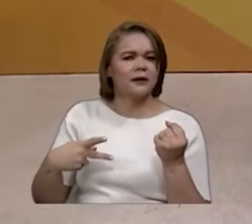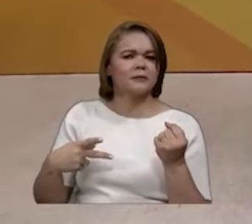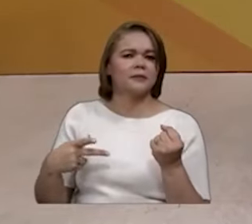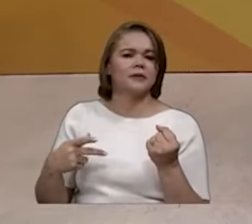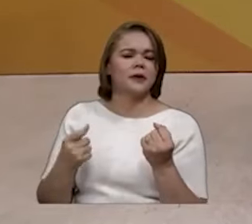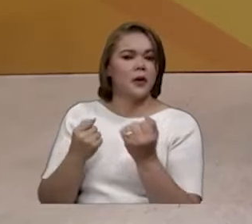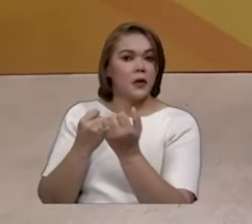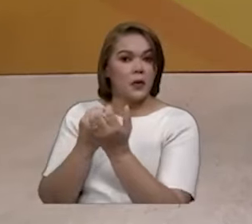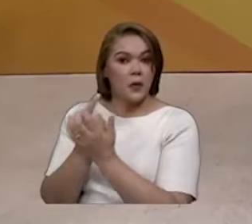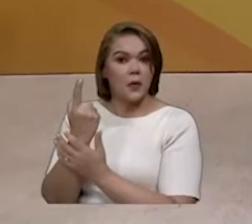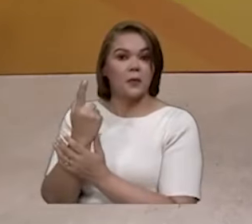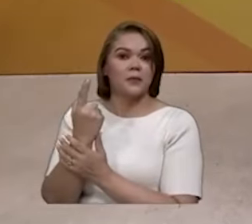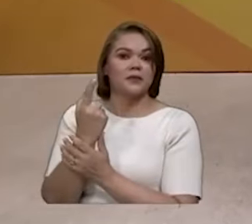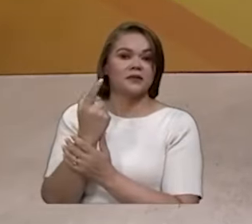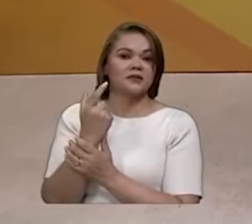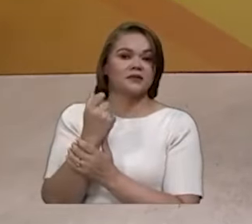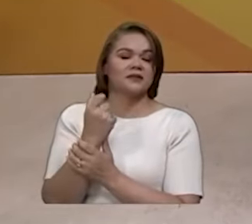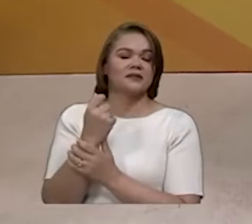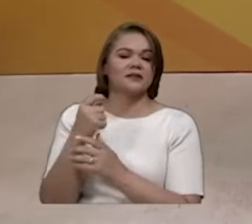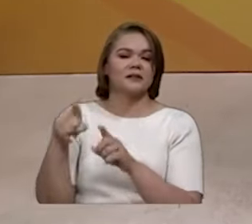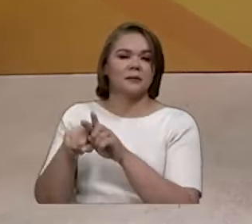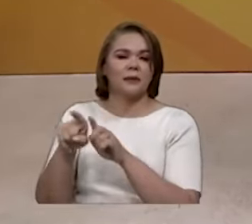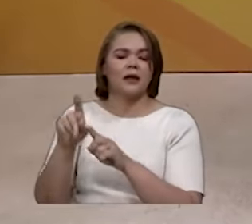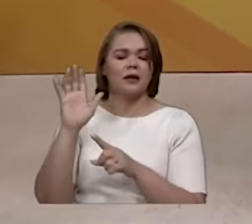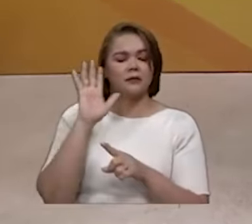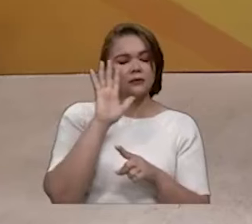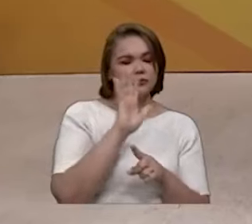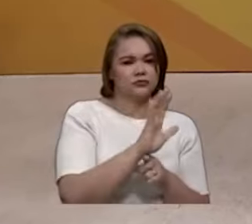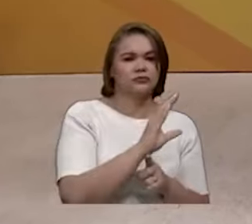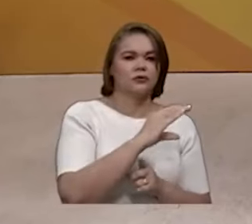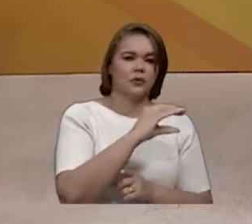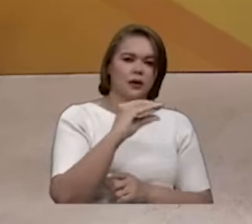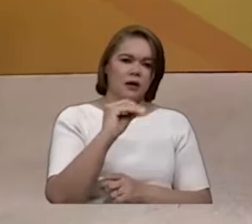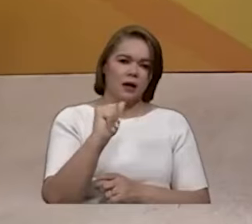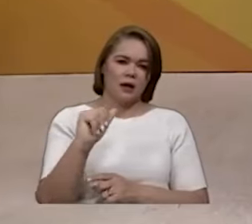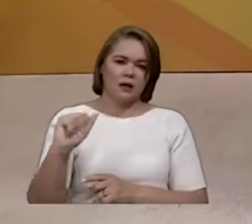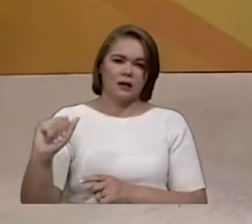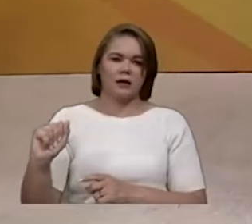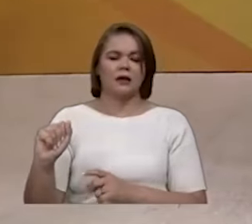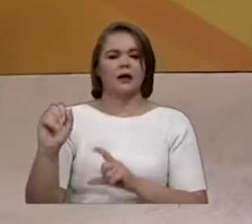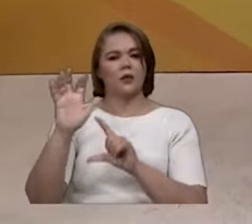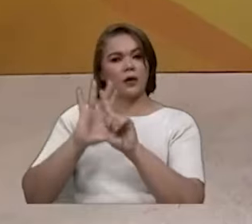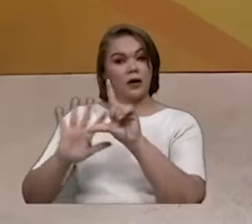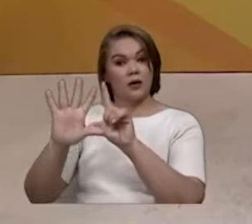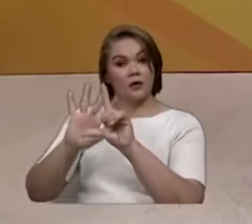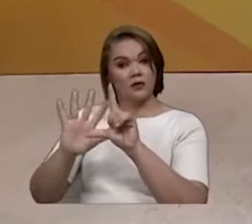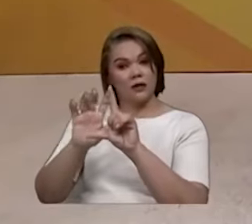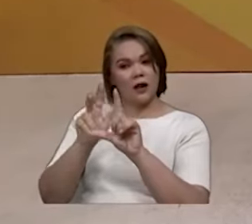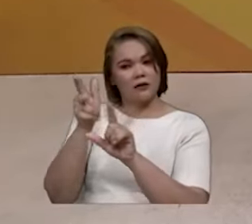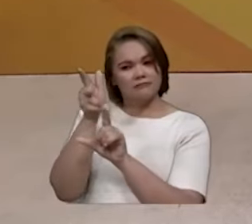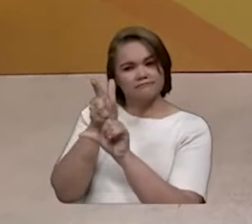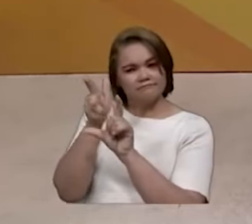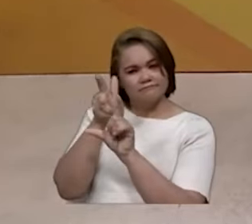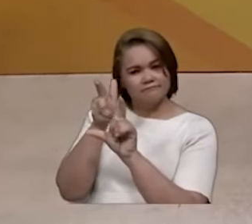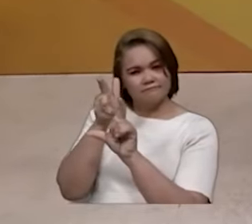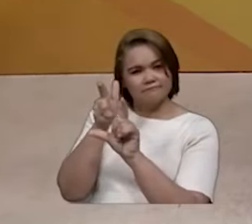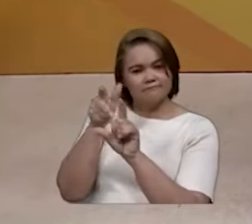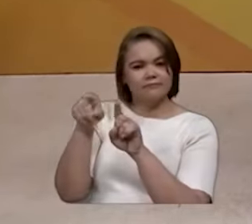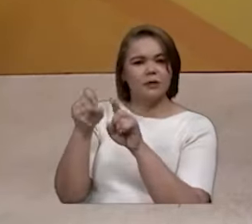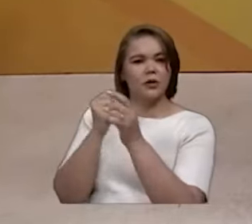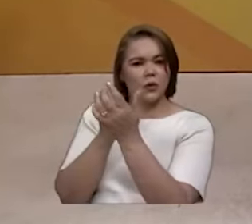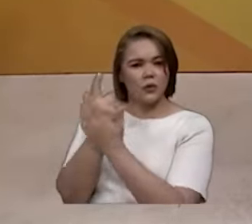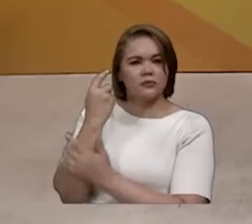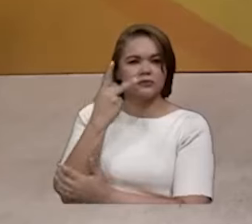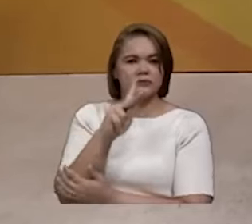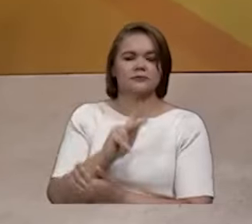concorrer a super prêmios e você ainda ajuda o GAC Sergipe. Ó, QR Code ali, no cantinho da tela, aproveita, aponta a câmera do celular e adquira o